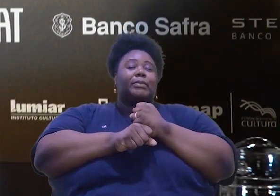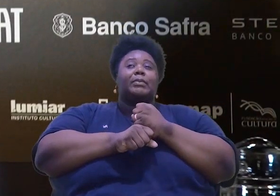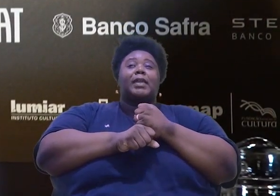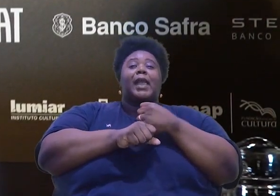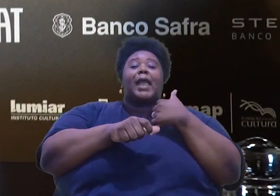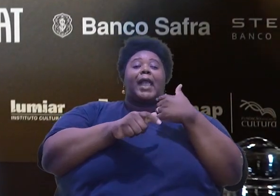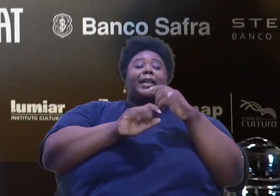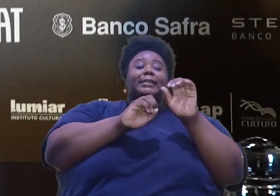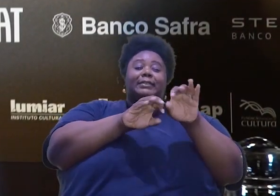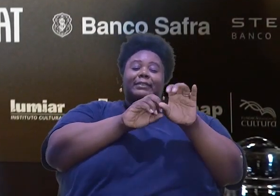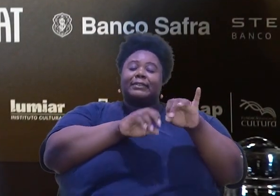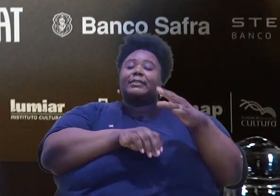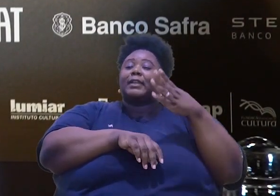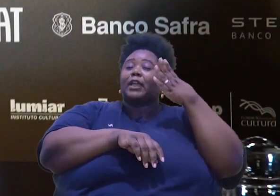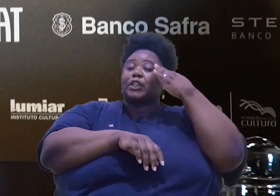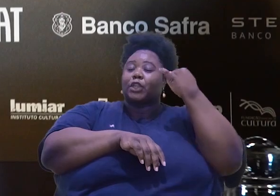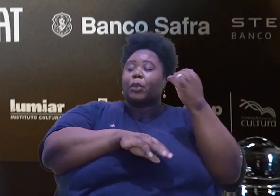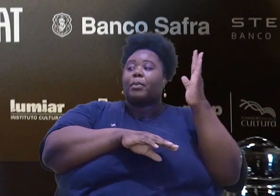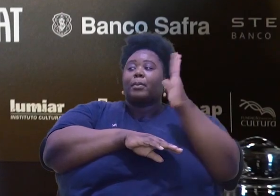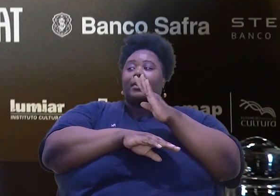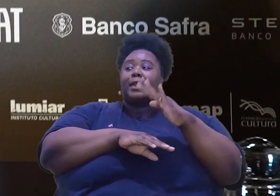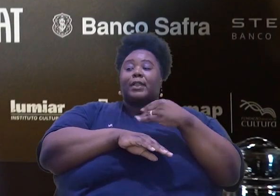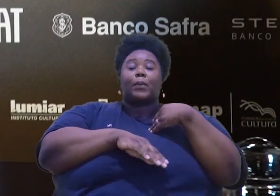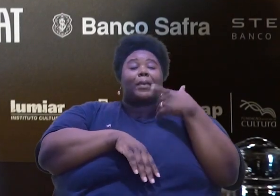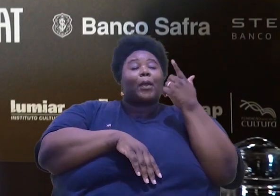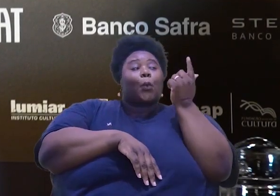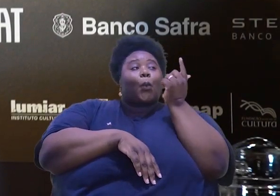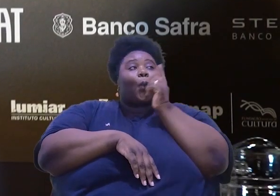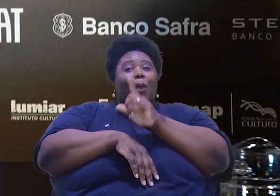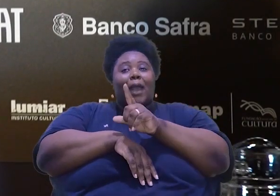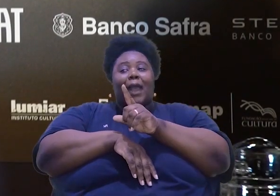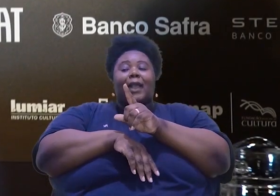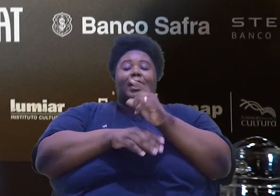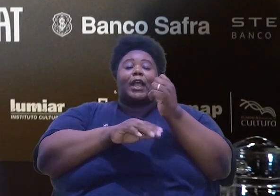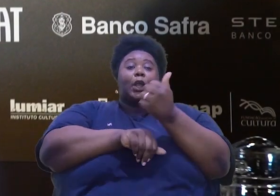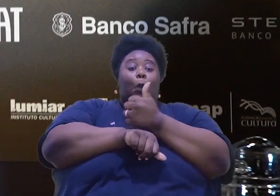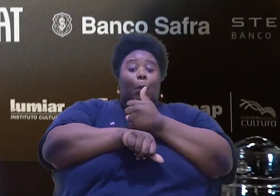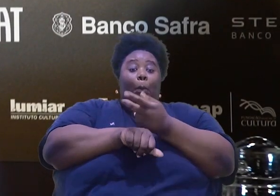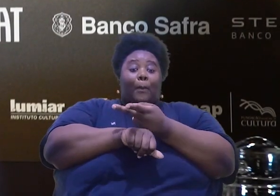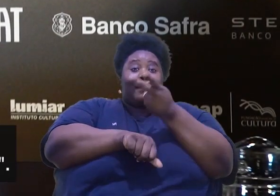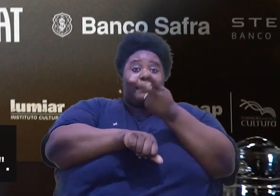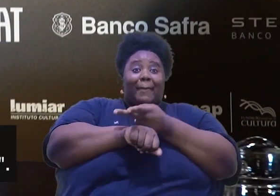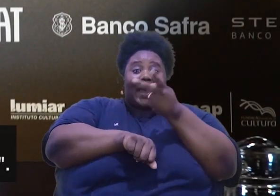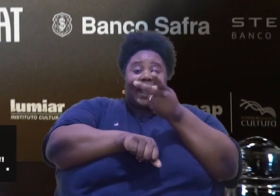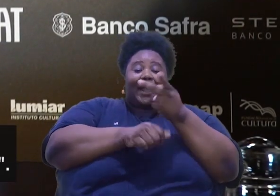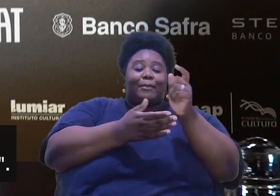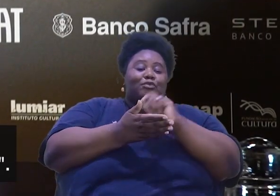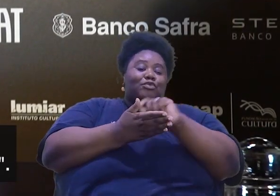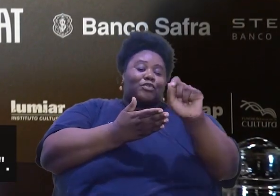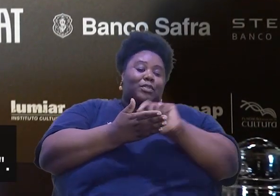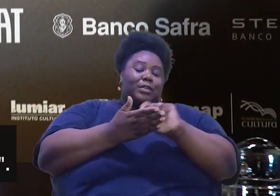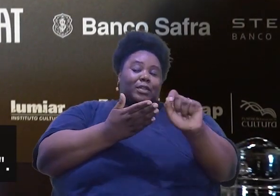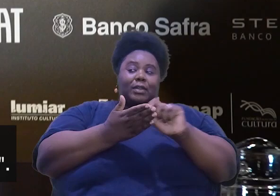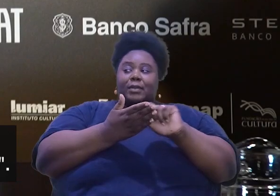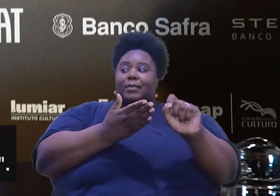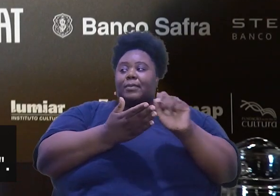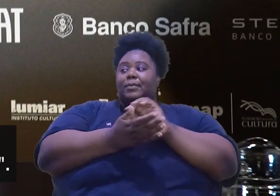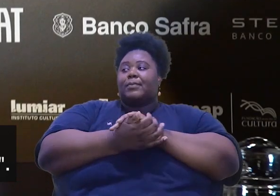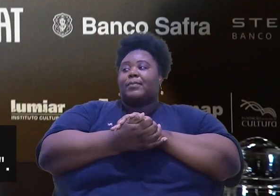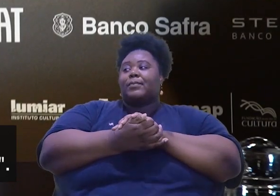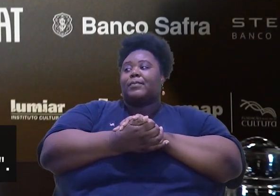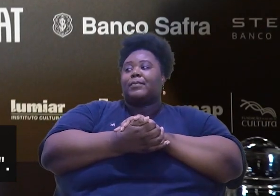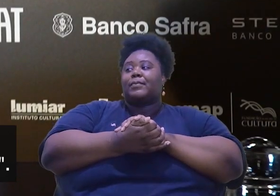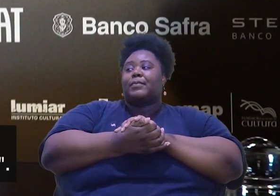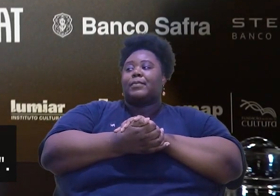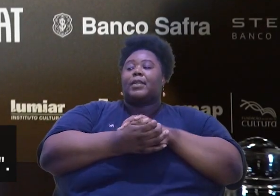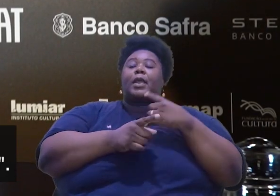ufanismo e coisa e tal. E eu ganho um prêmio de redação. O título era justamente